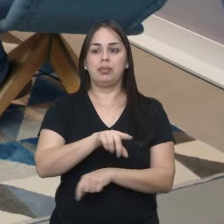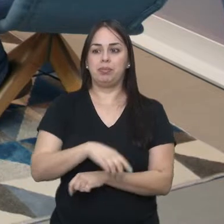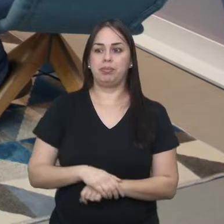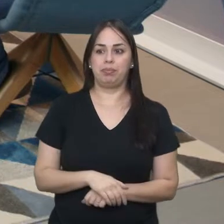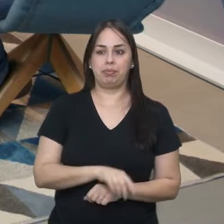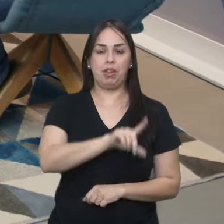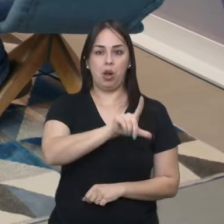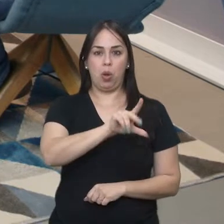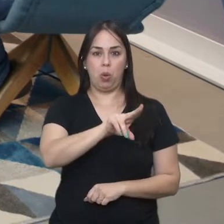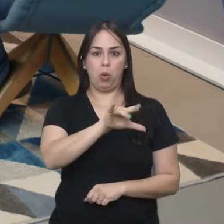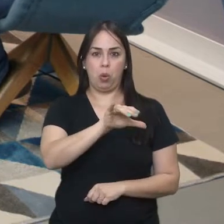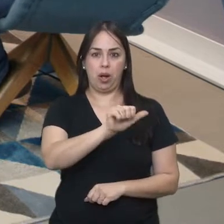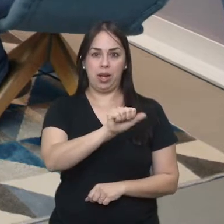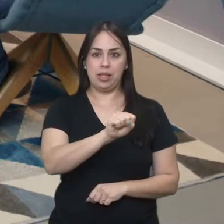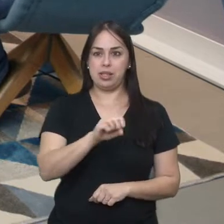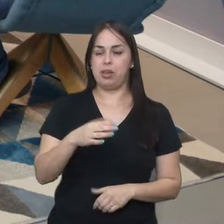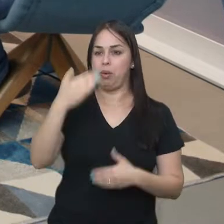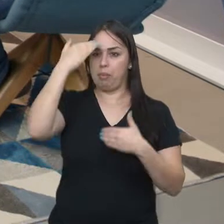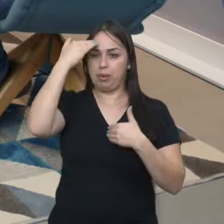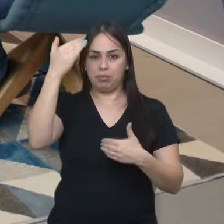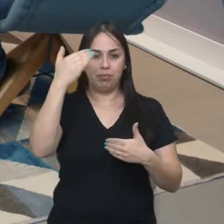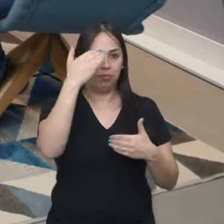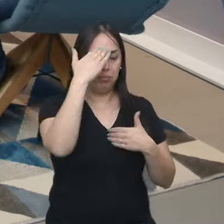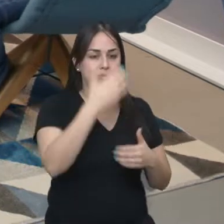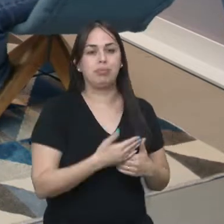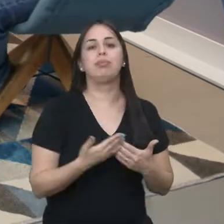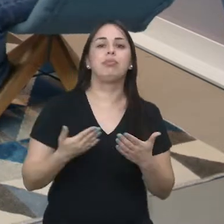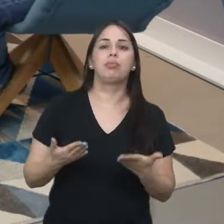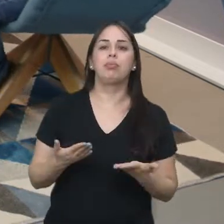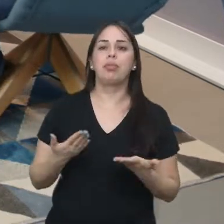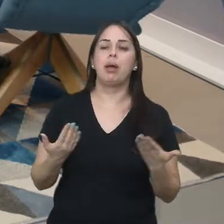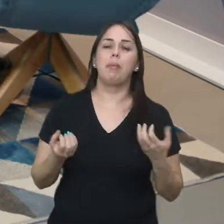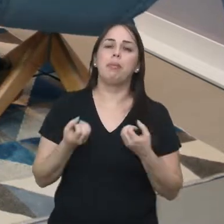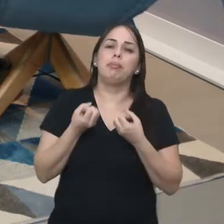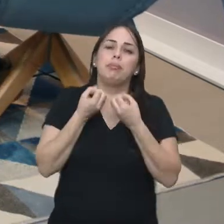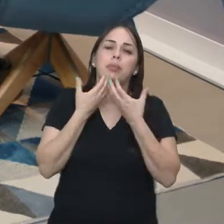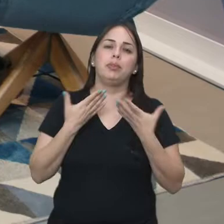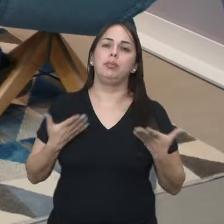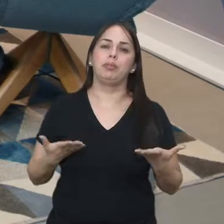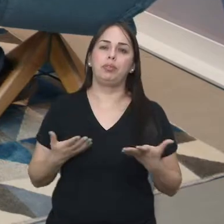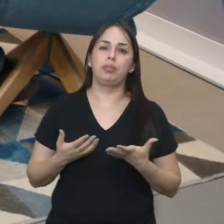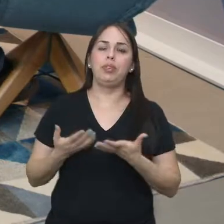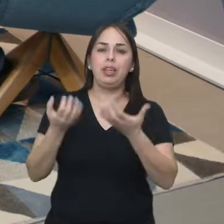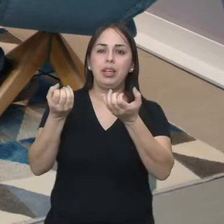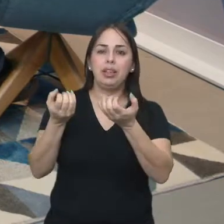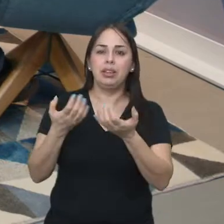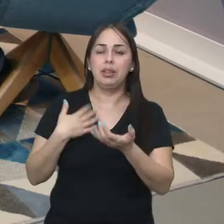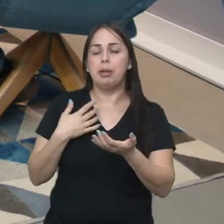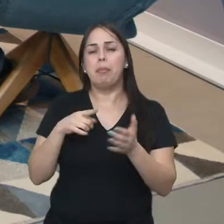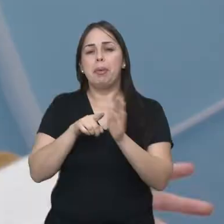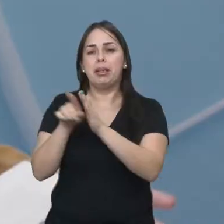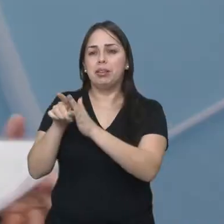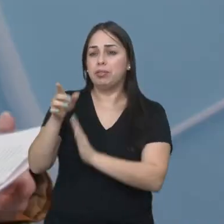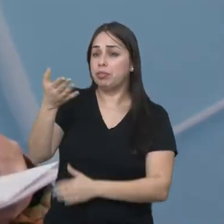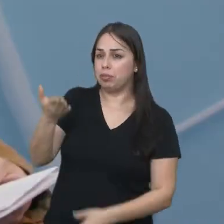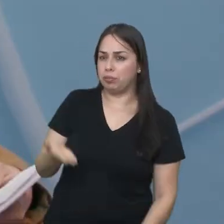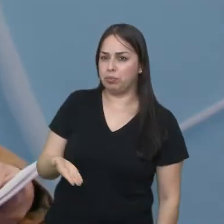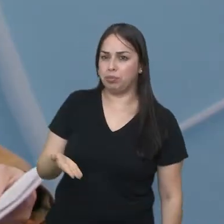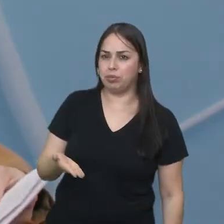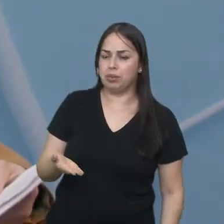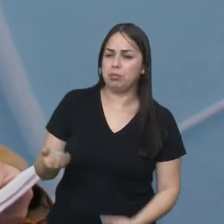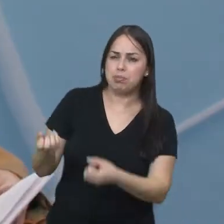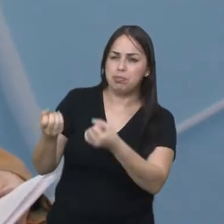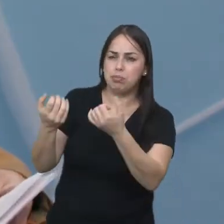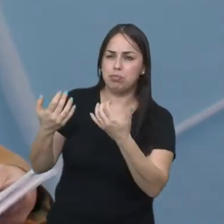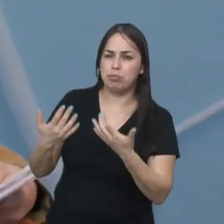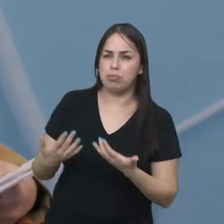muito bem-vindos. Obrigada pelo convite. Muito obrigada. Bom, eu queria começar falando, Cristina, conta